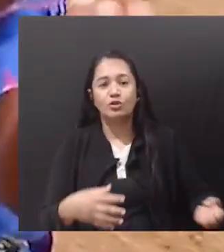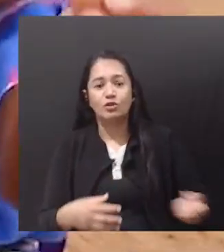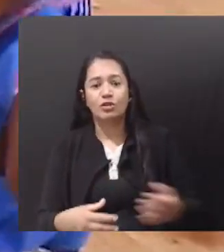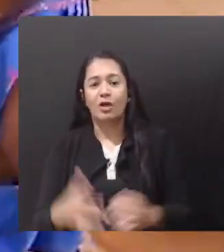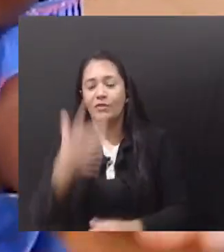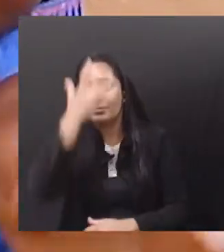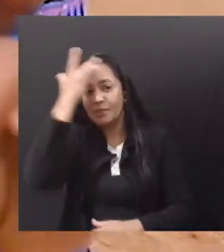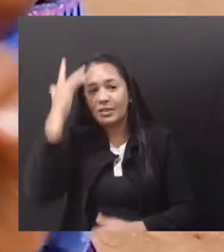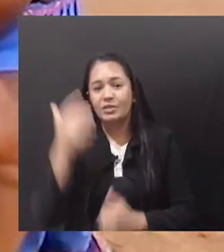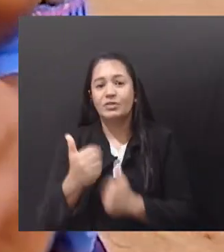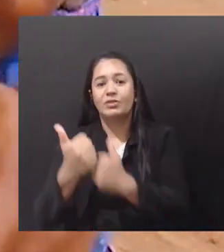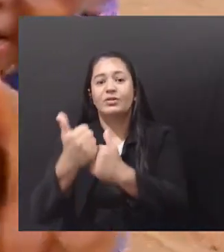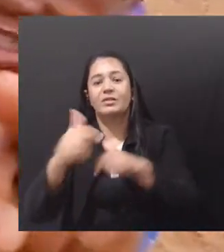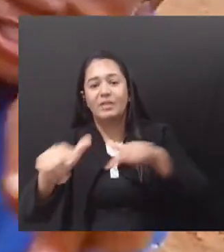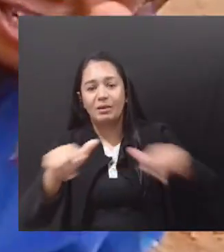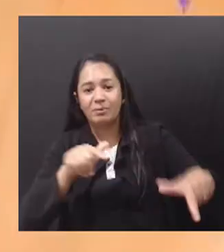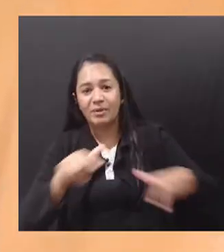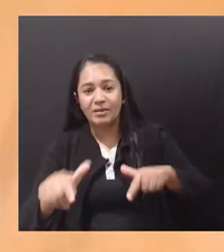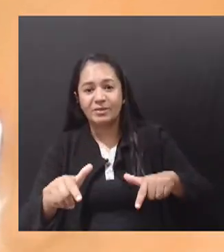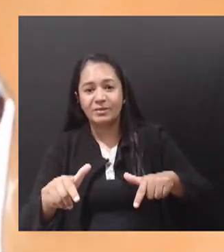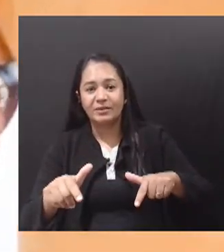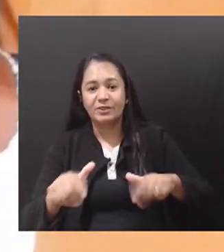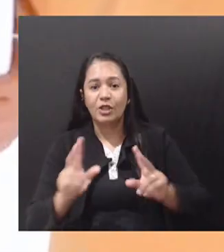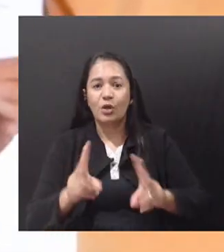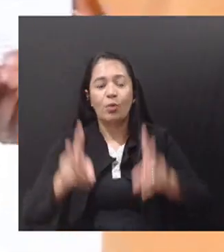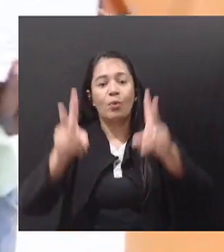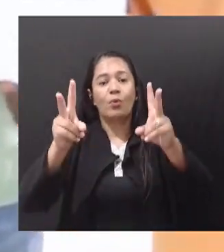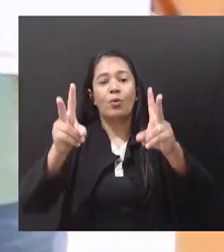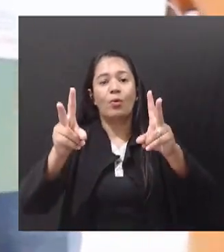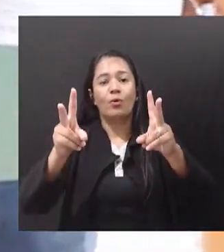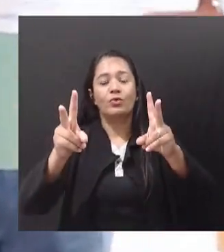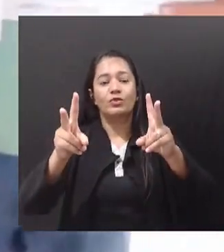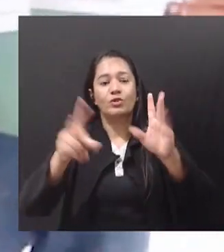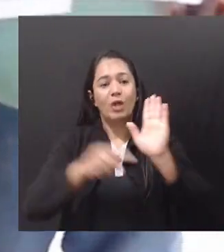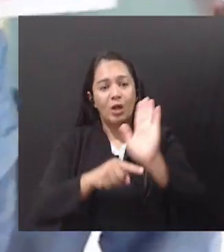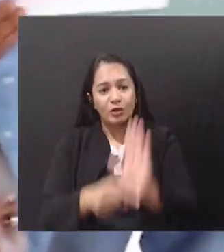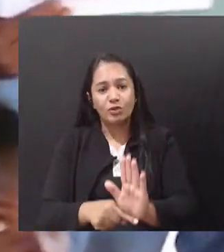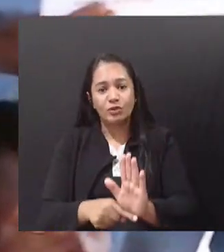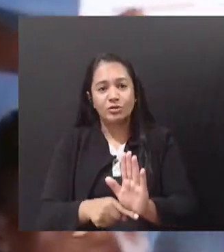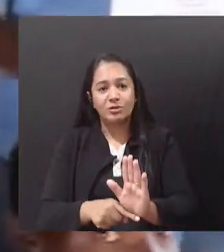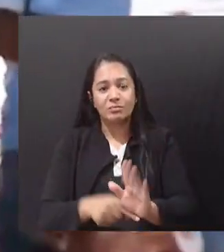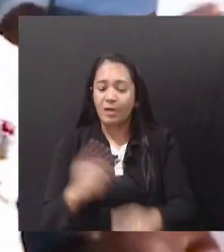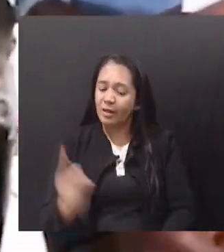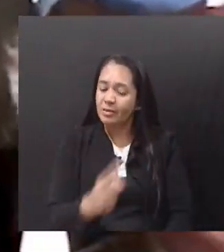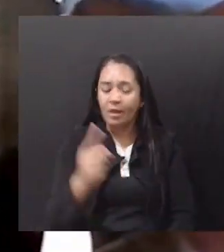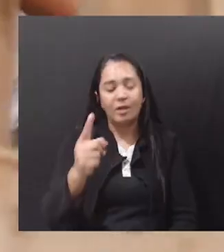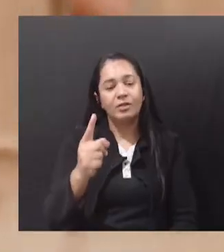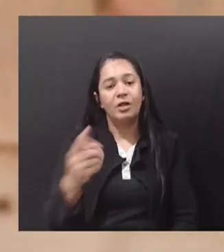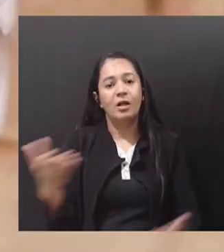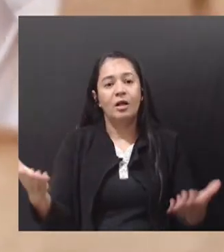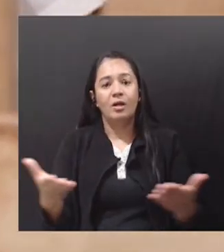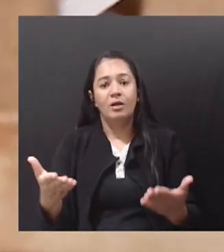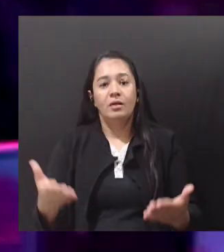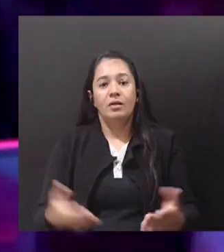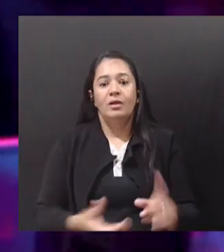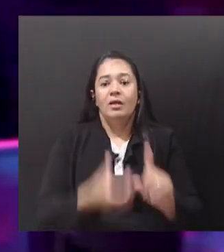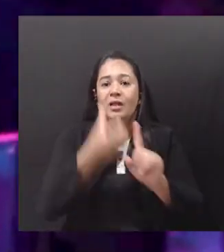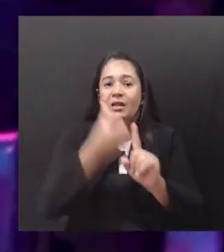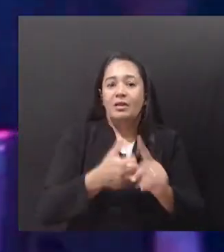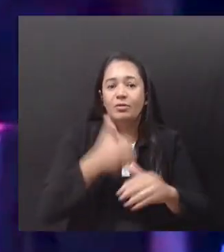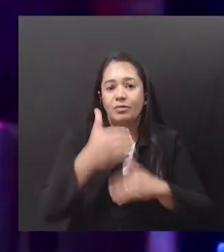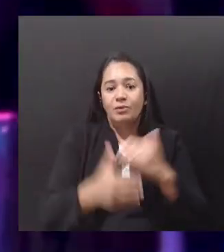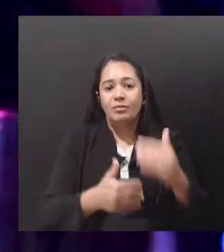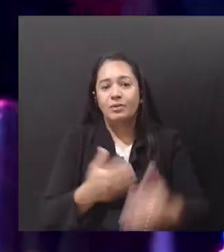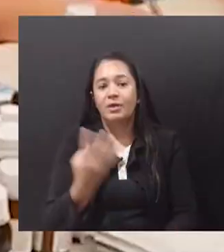novos trabalhadores, e mantemos esse socorro ad eterno. Agora, a cada 6 meses,